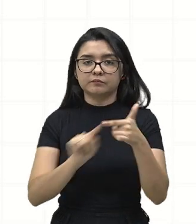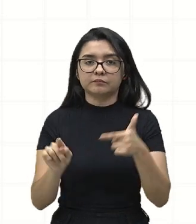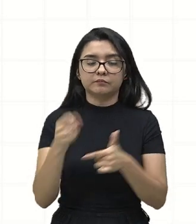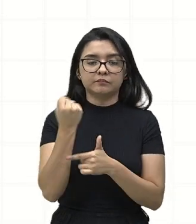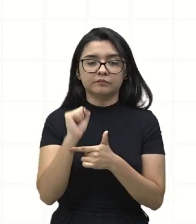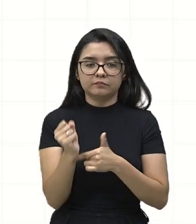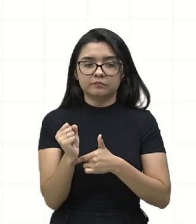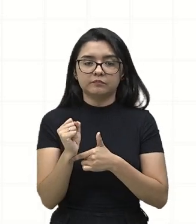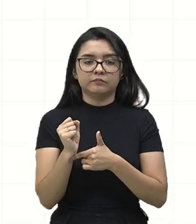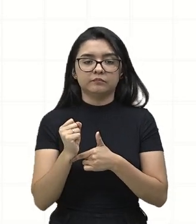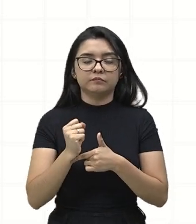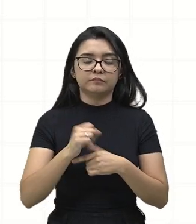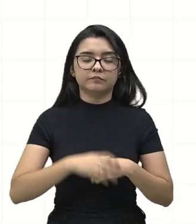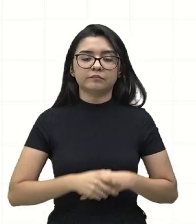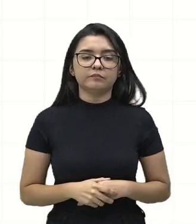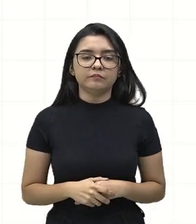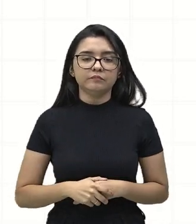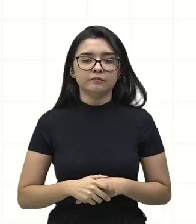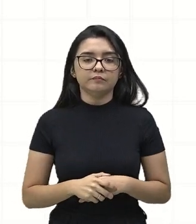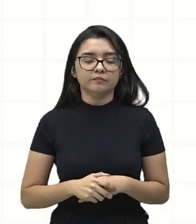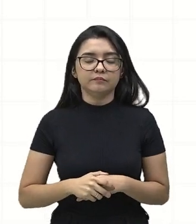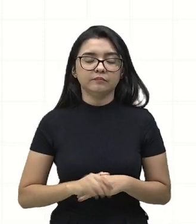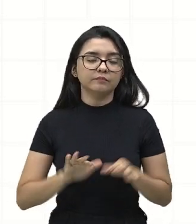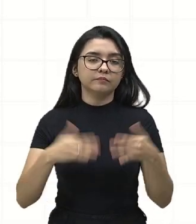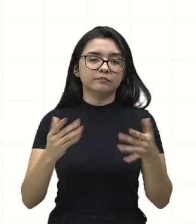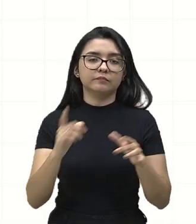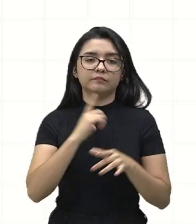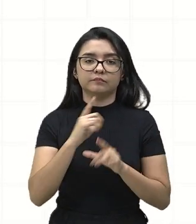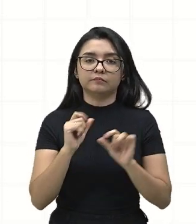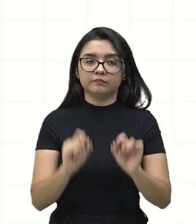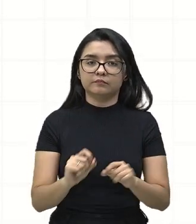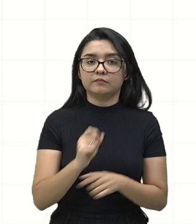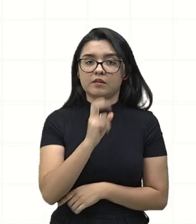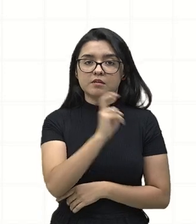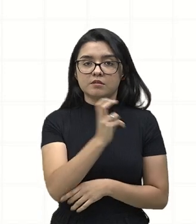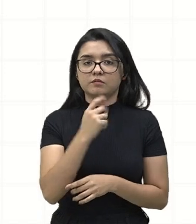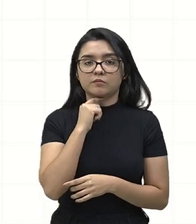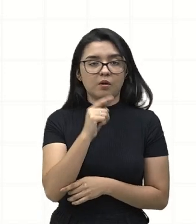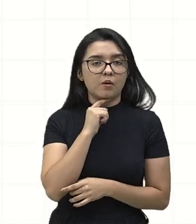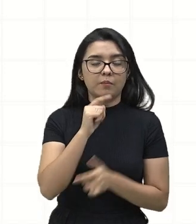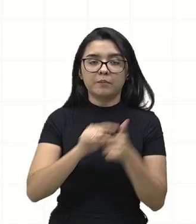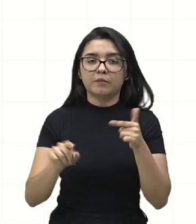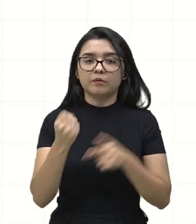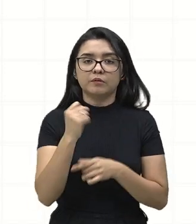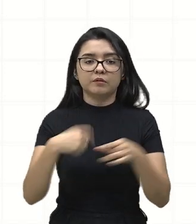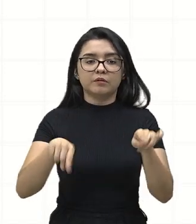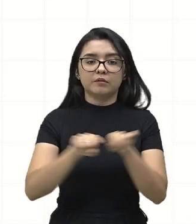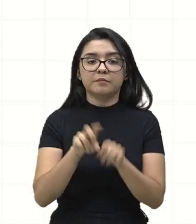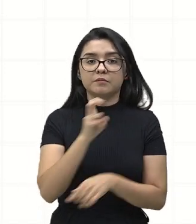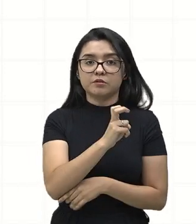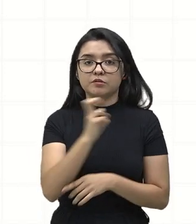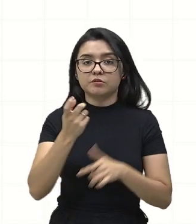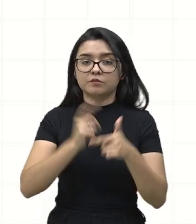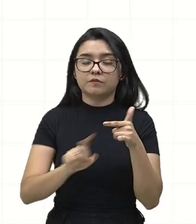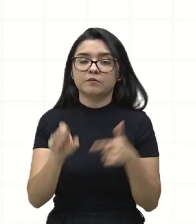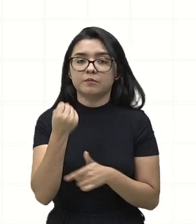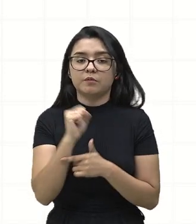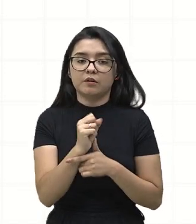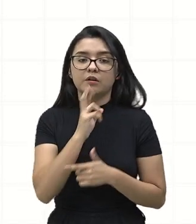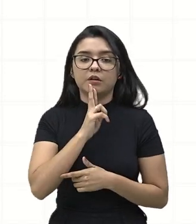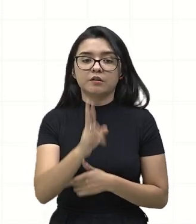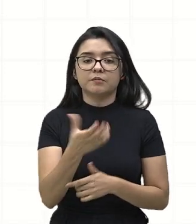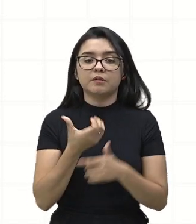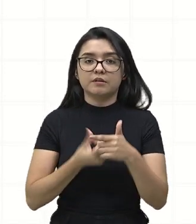550 dividido por 8. 5 não dá para dividir. 55 dividido por 8